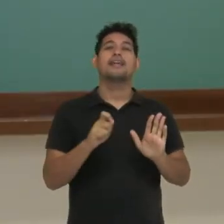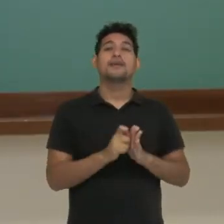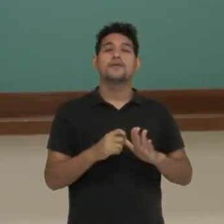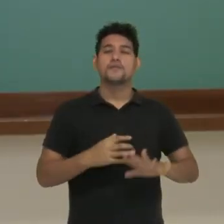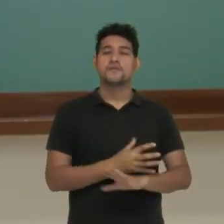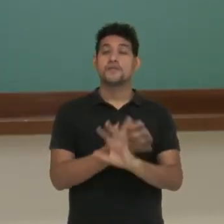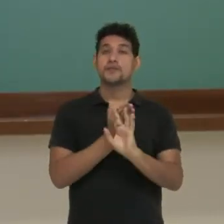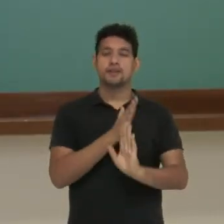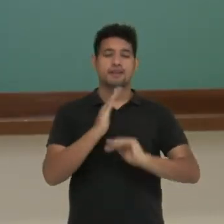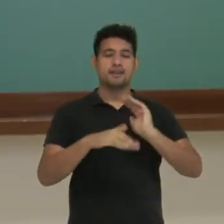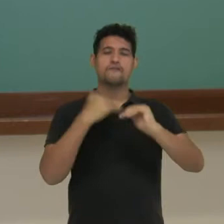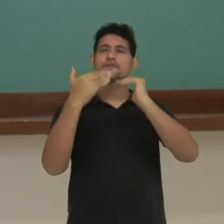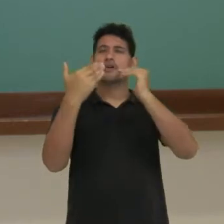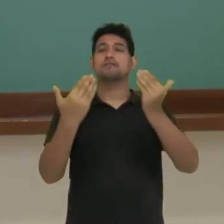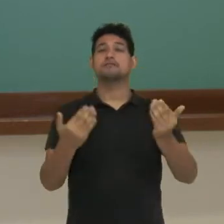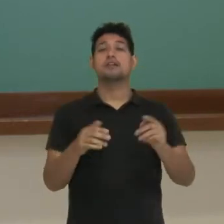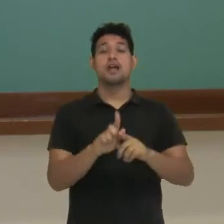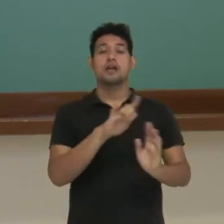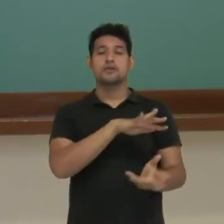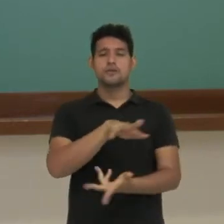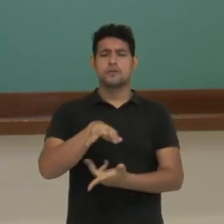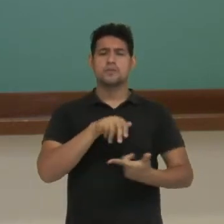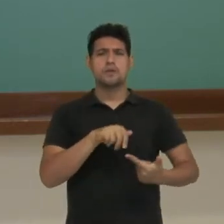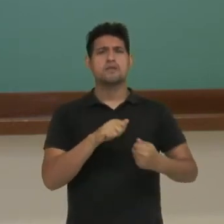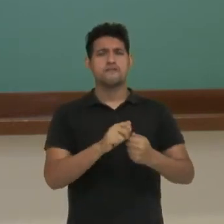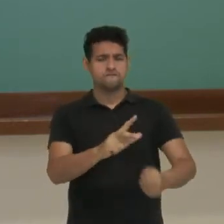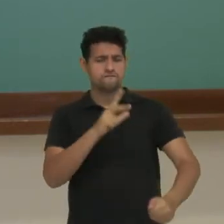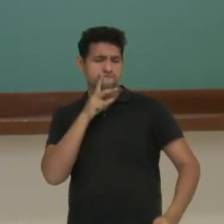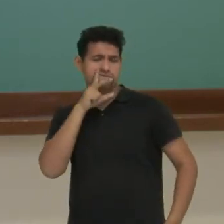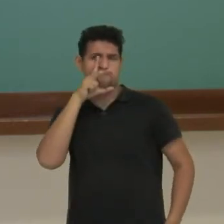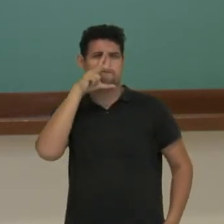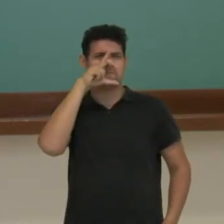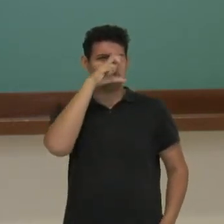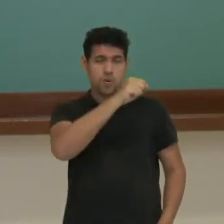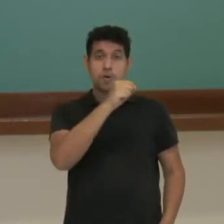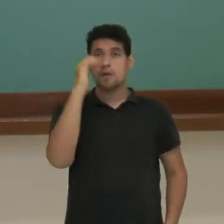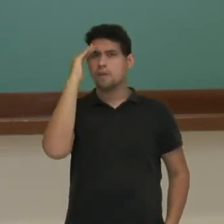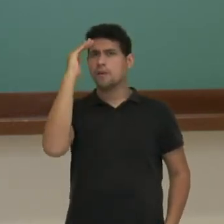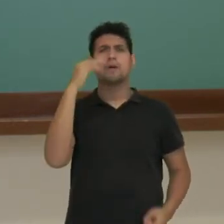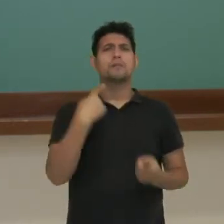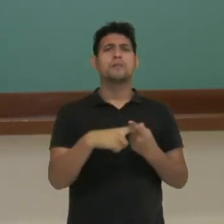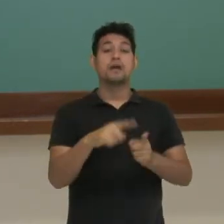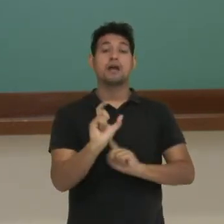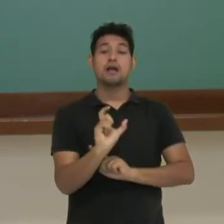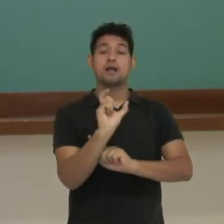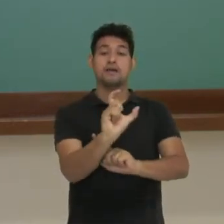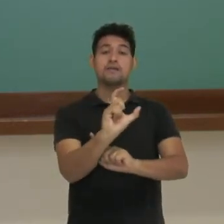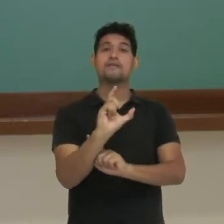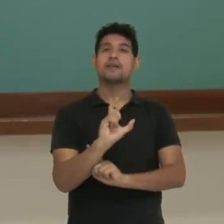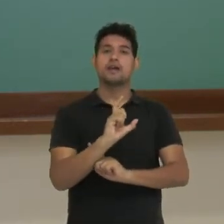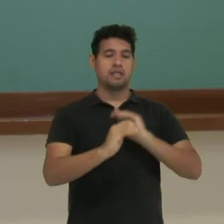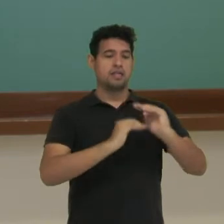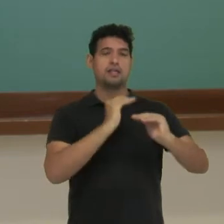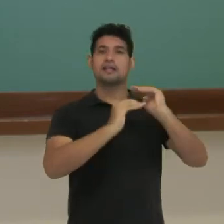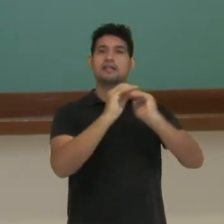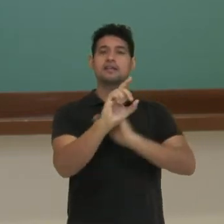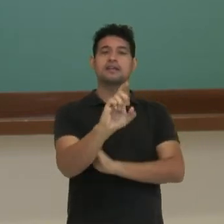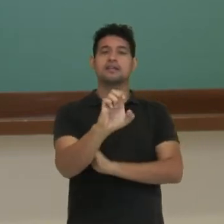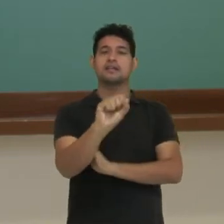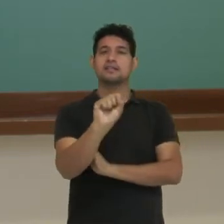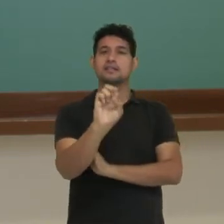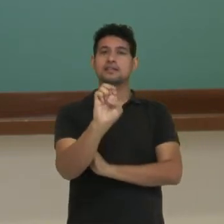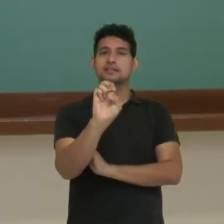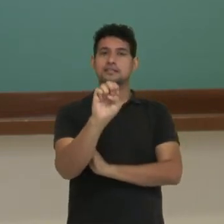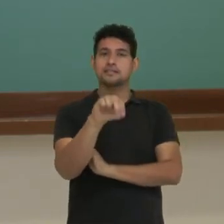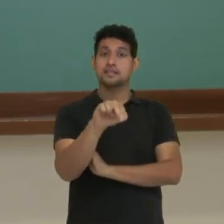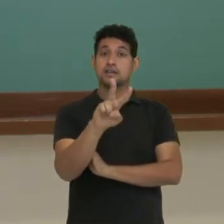do desenvolvimento. A geopolítica potencializa isso, principalmente porque a palavra desenvolvimento deve ser entendida por